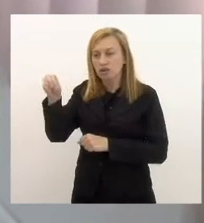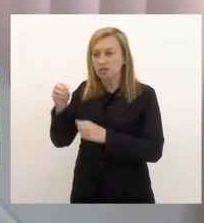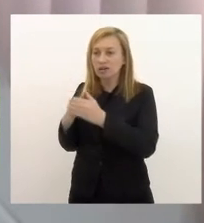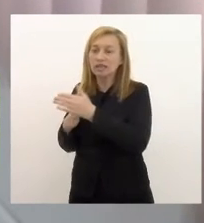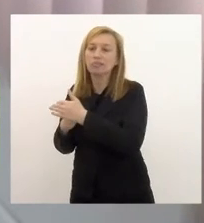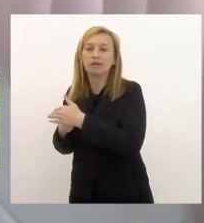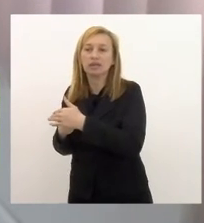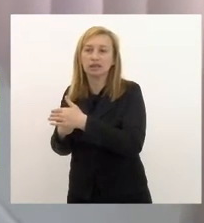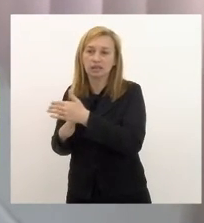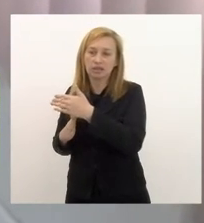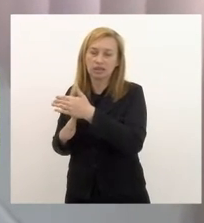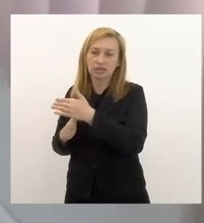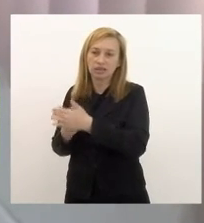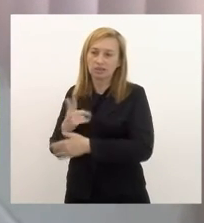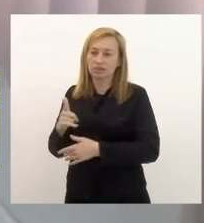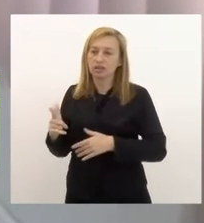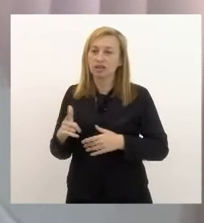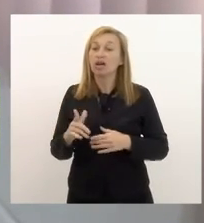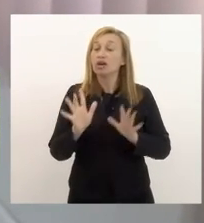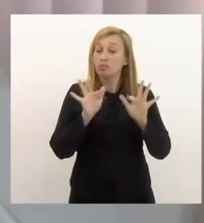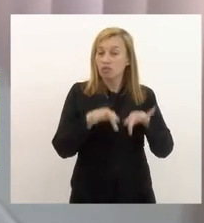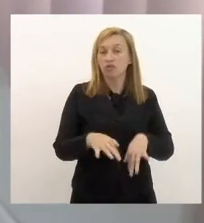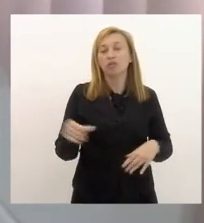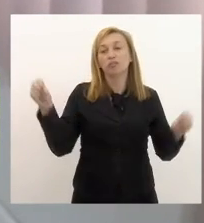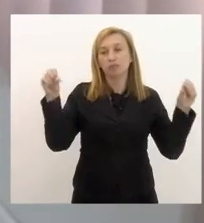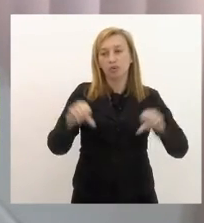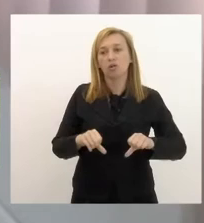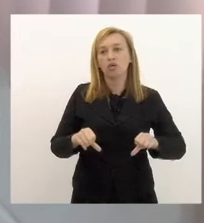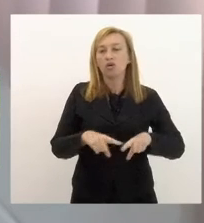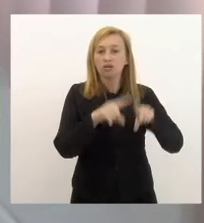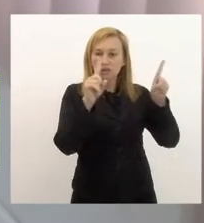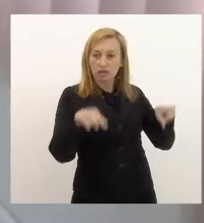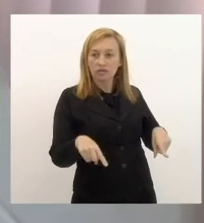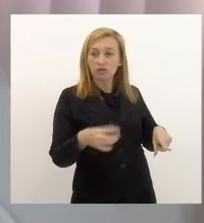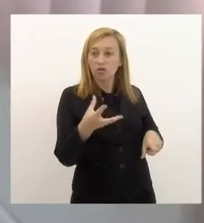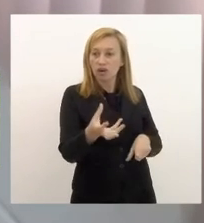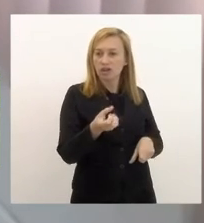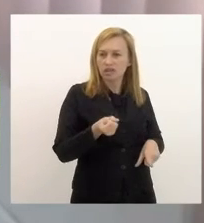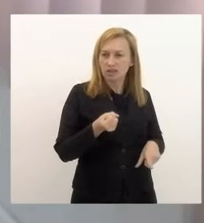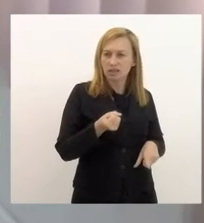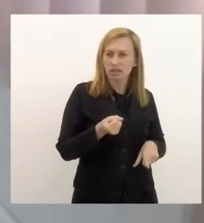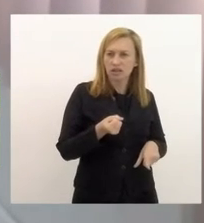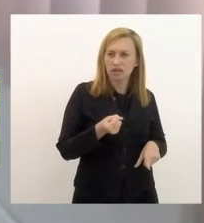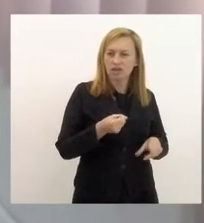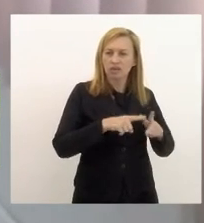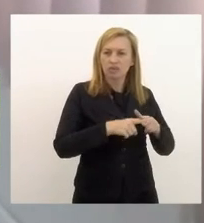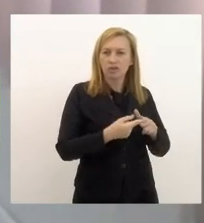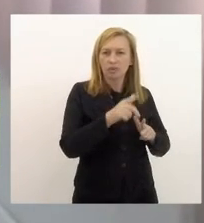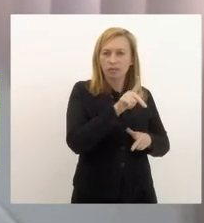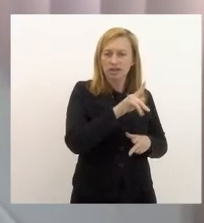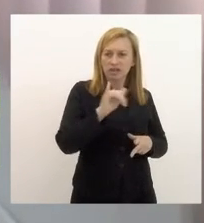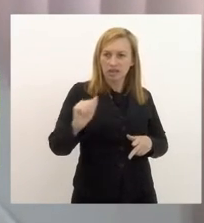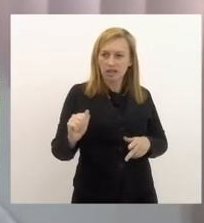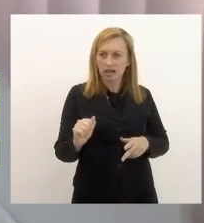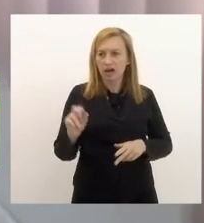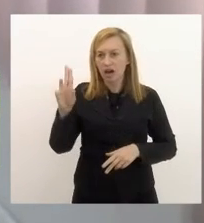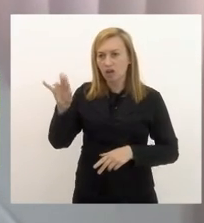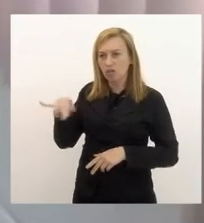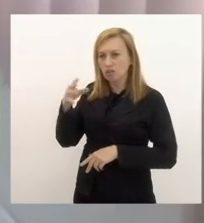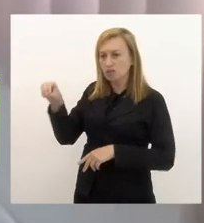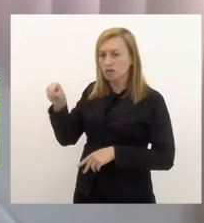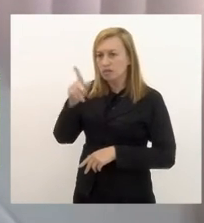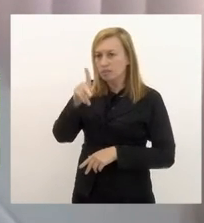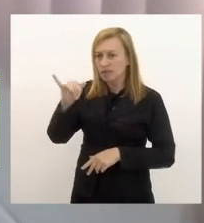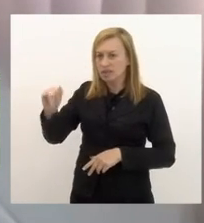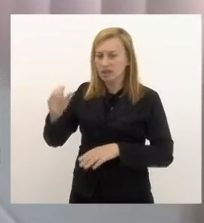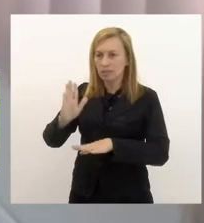ilimitado e por fim eu acho que uns piores não sei meu dois ele recebe a correção do IPCA a união do